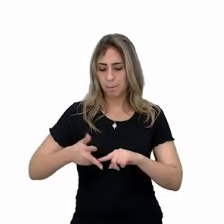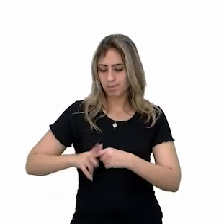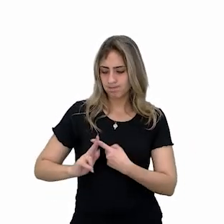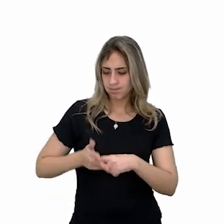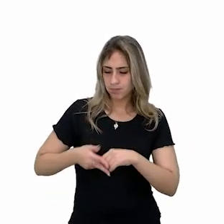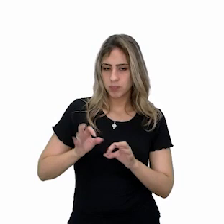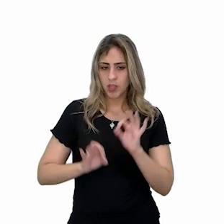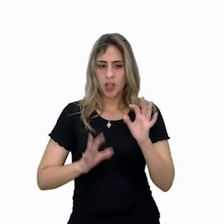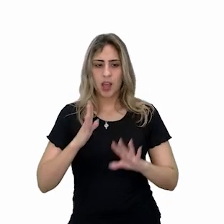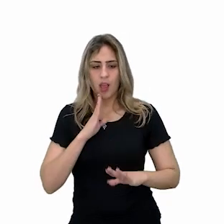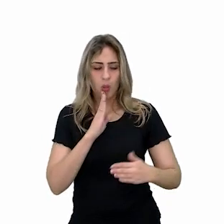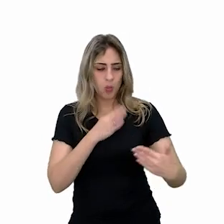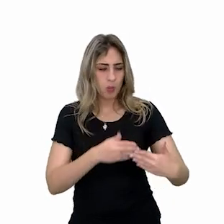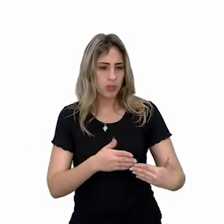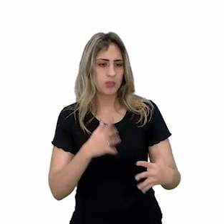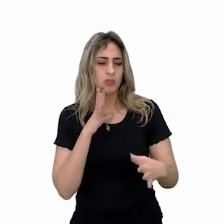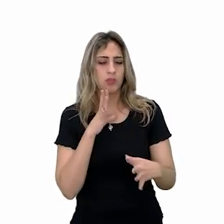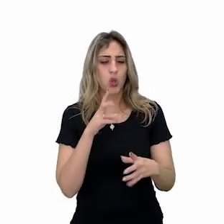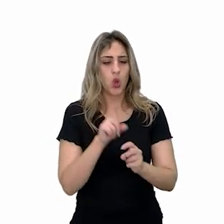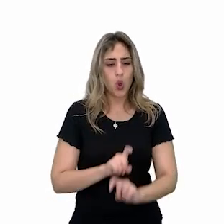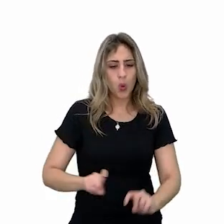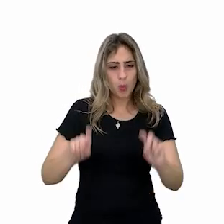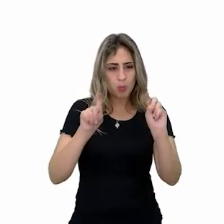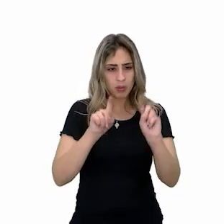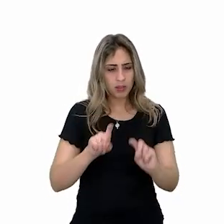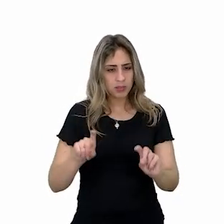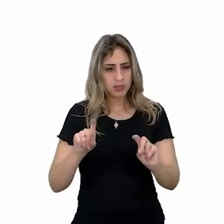mecanização, automação, computação,